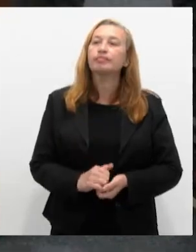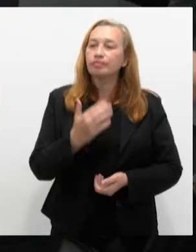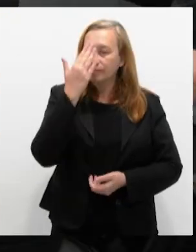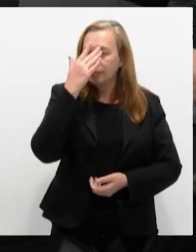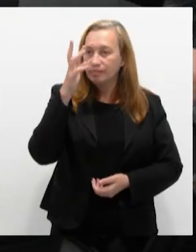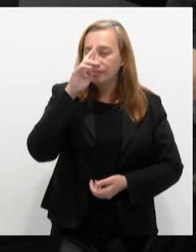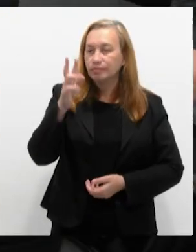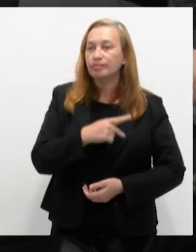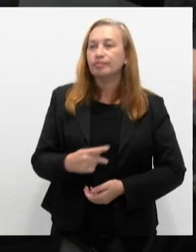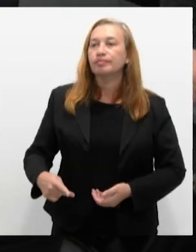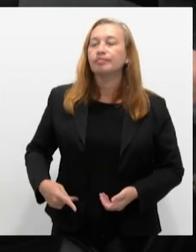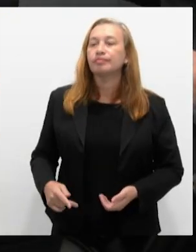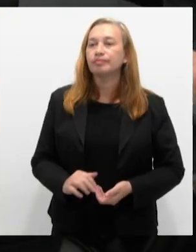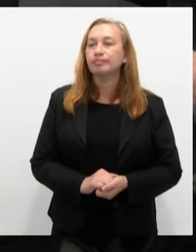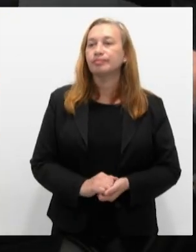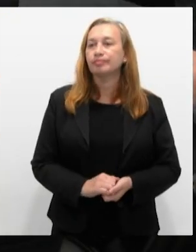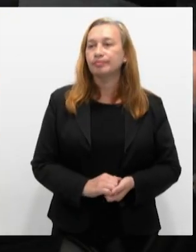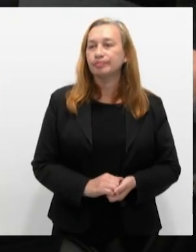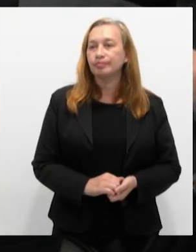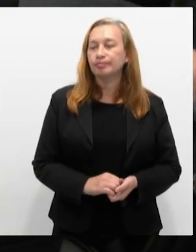presidente.